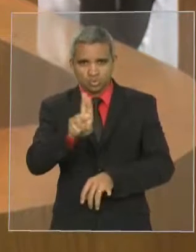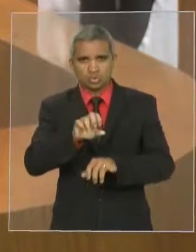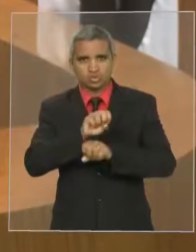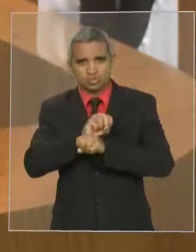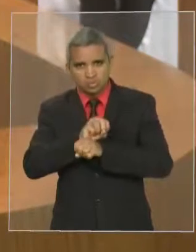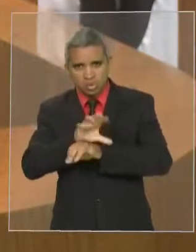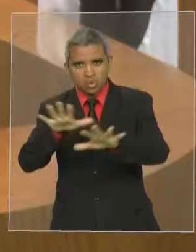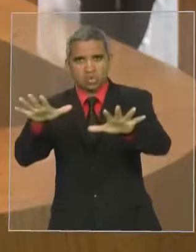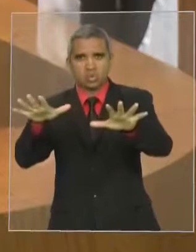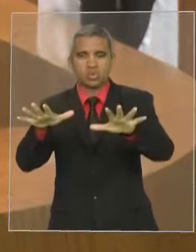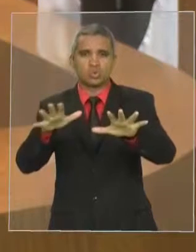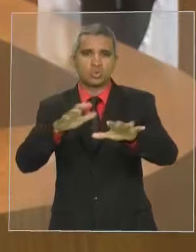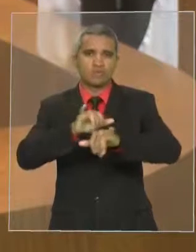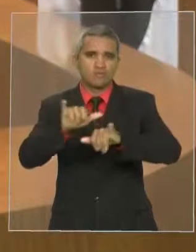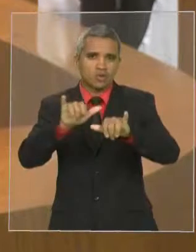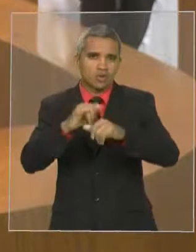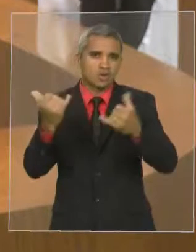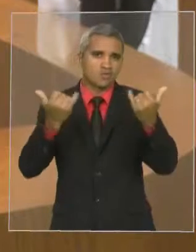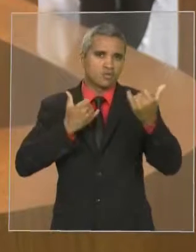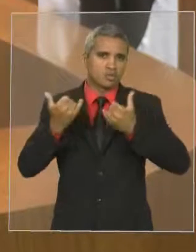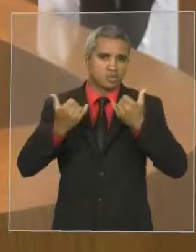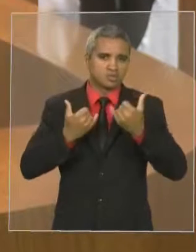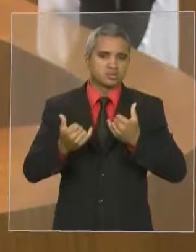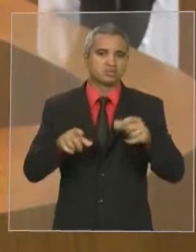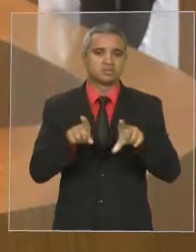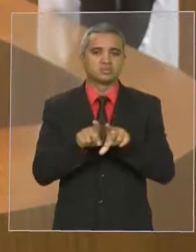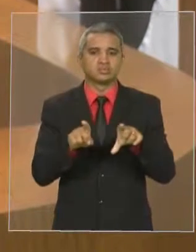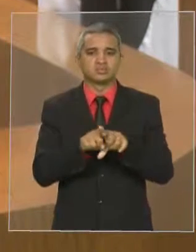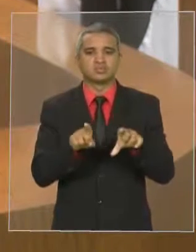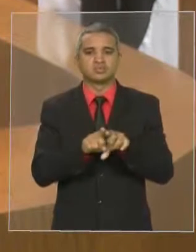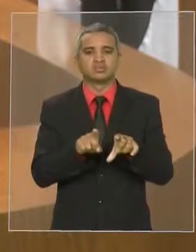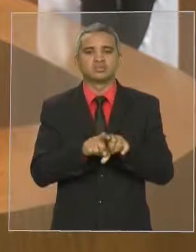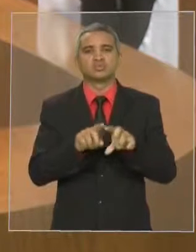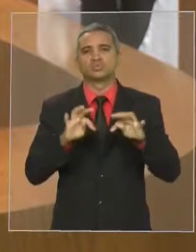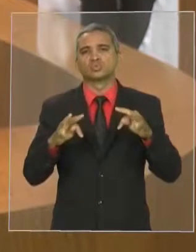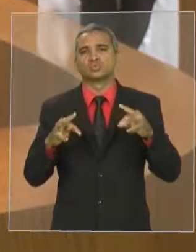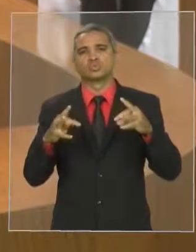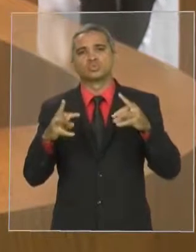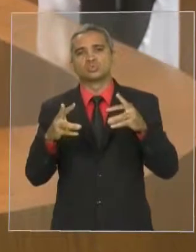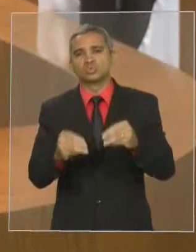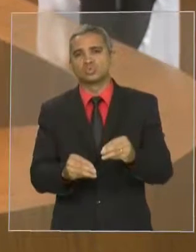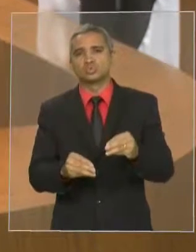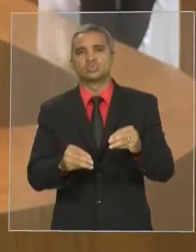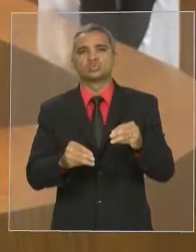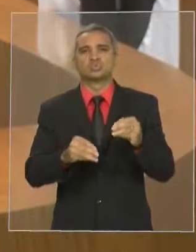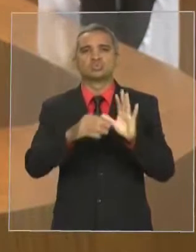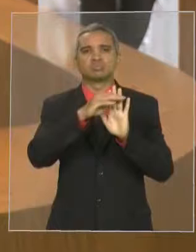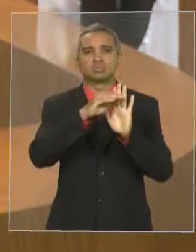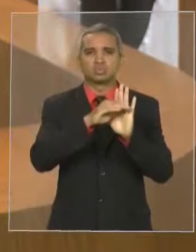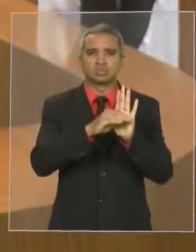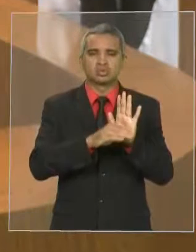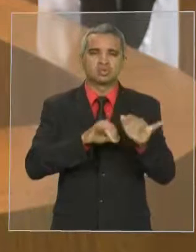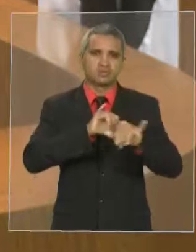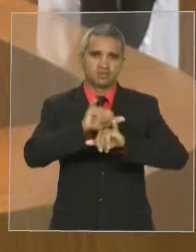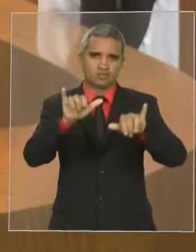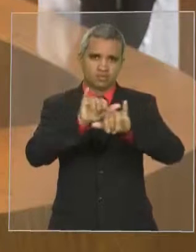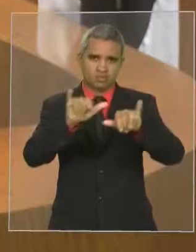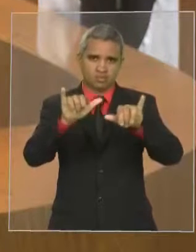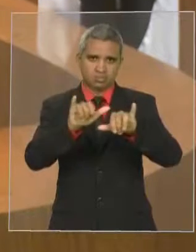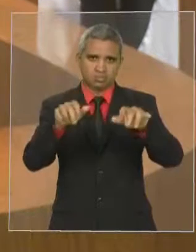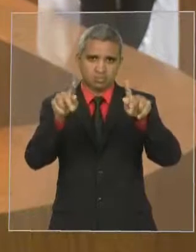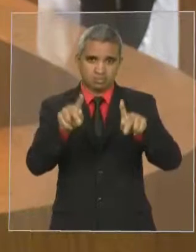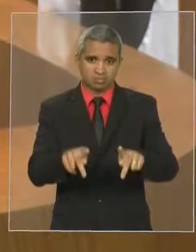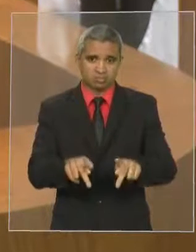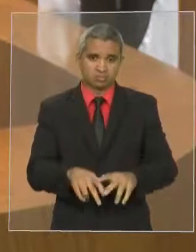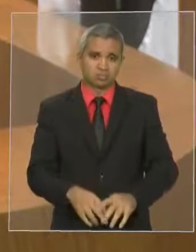difusão, para informação e para todo tipo de informações que a população precisa.